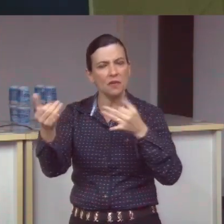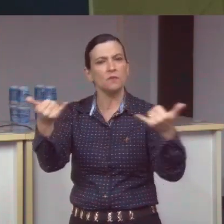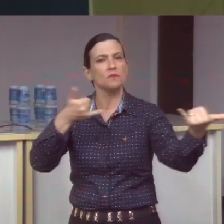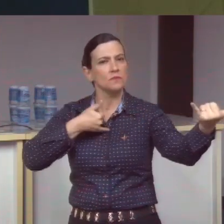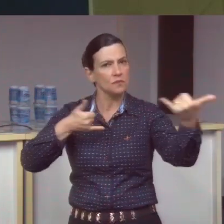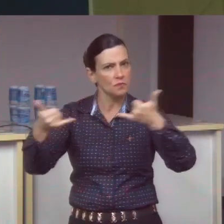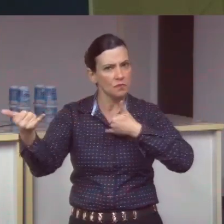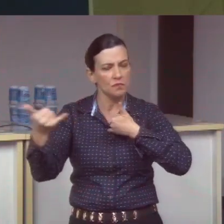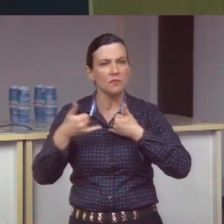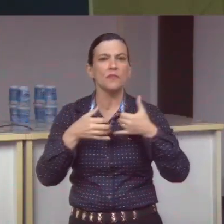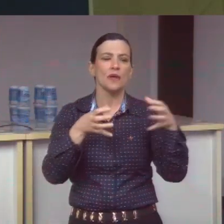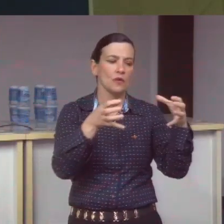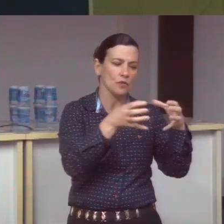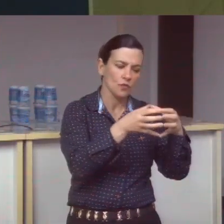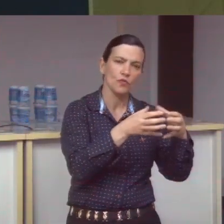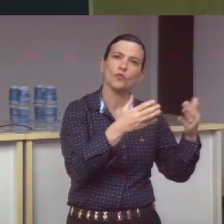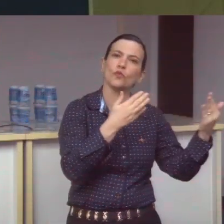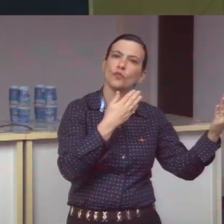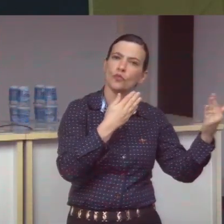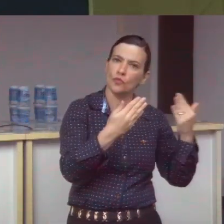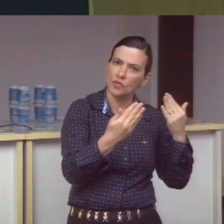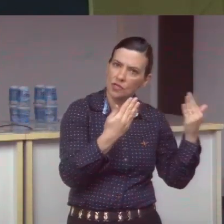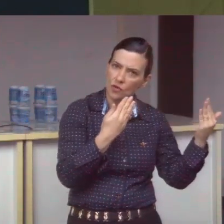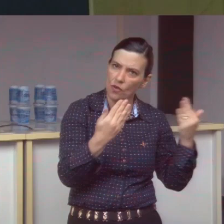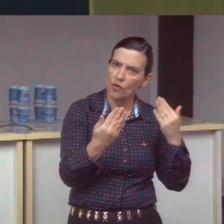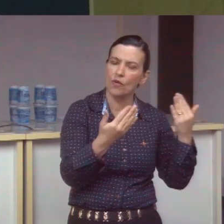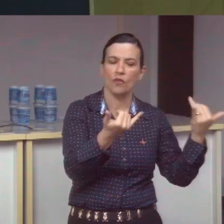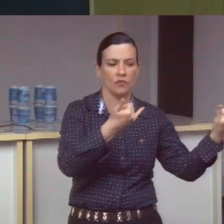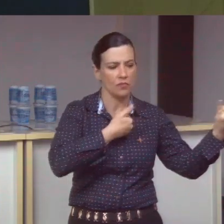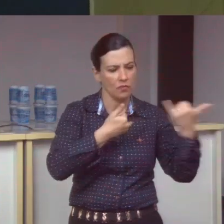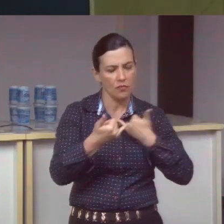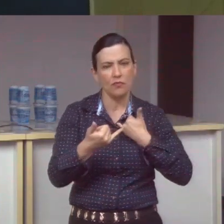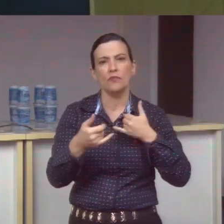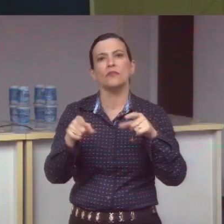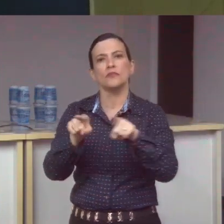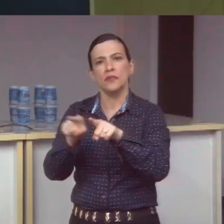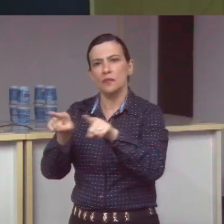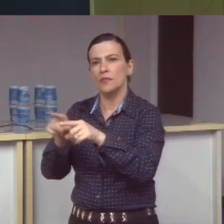mas também da comunidade. O que vocês acham que a gente precisa aprender a